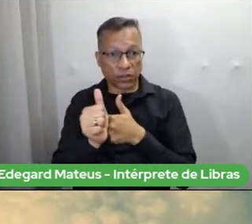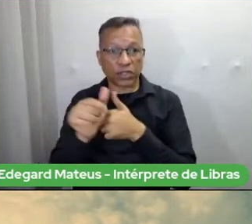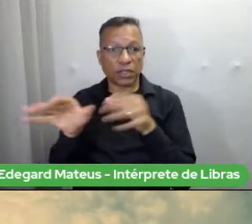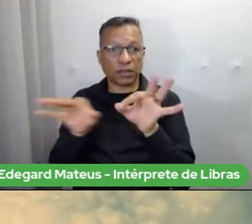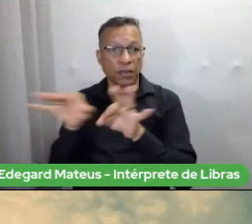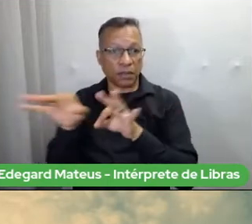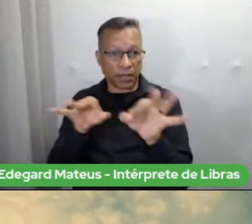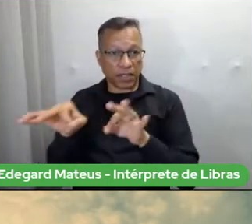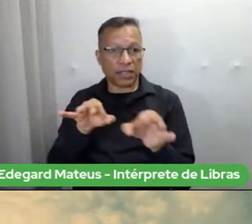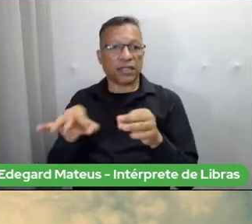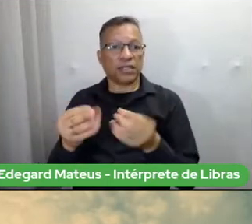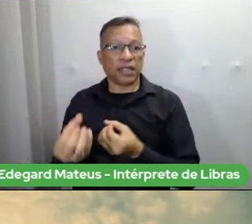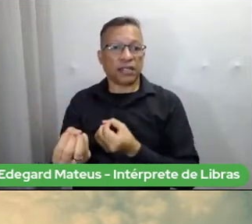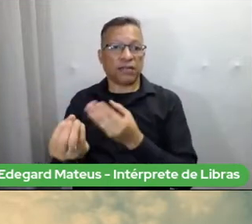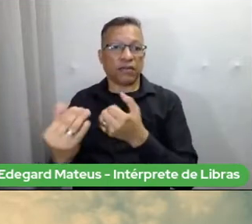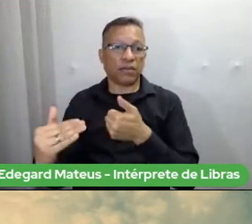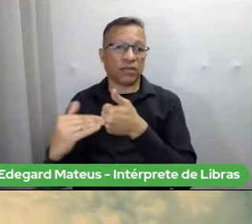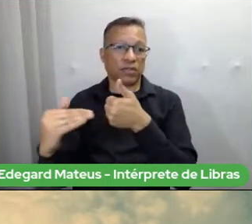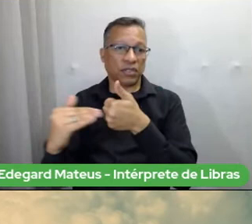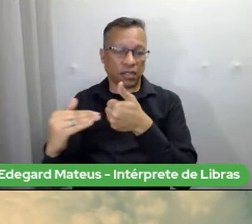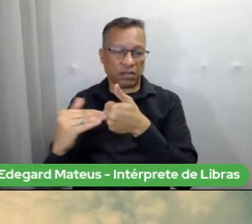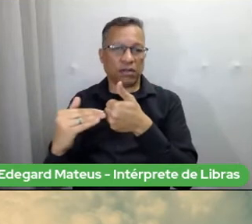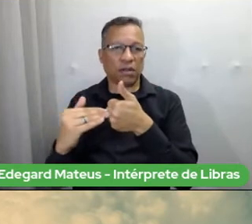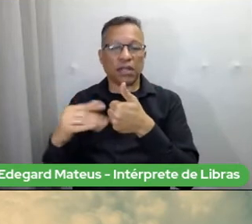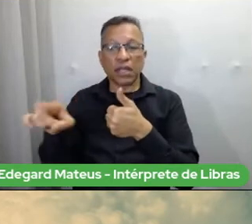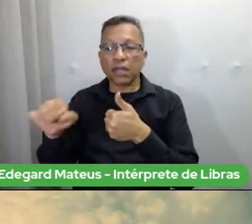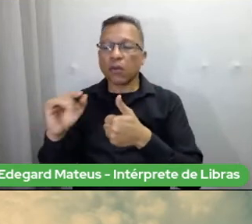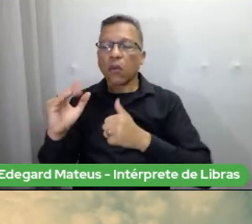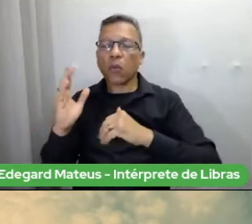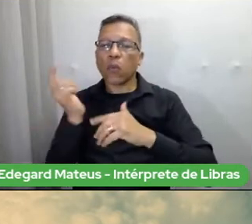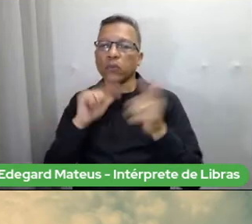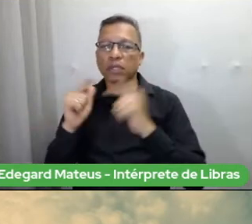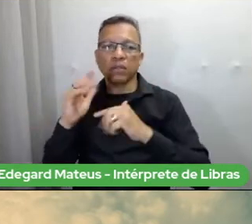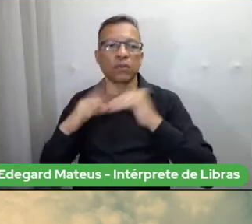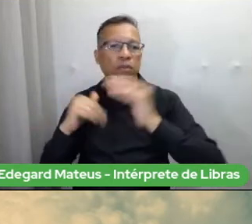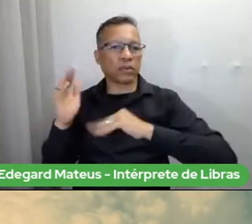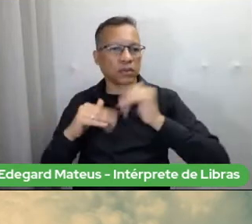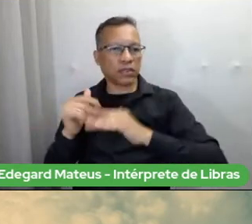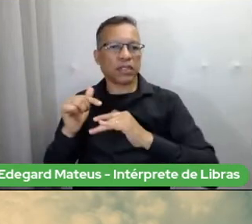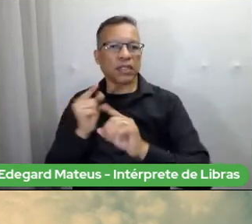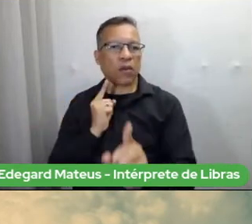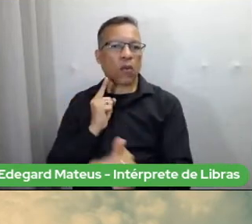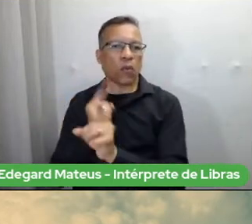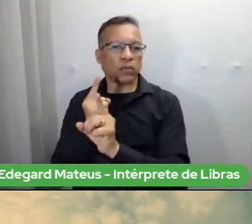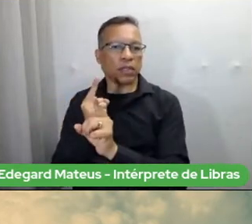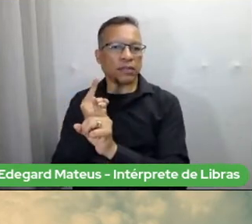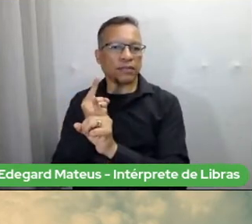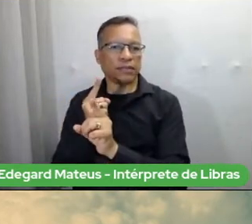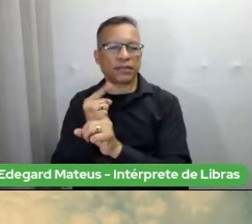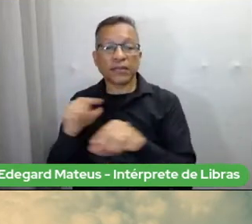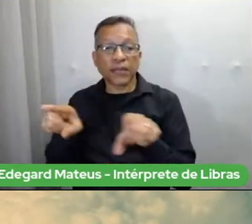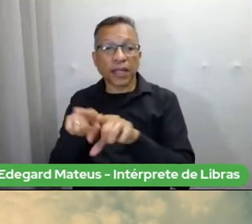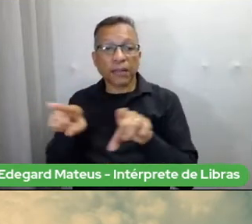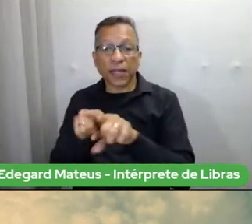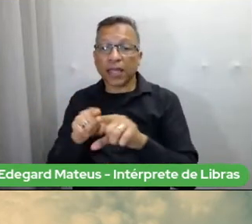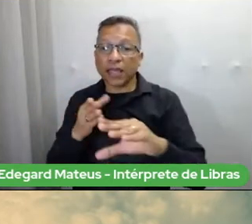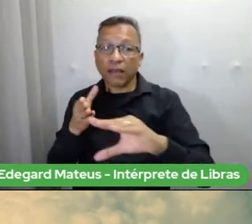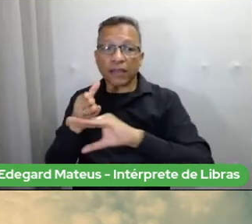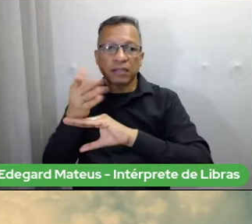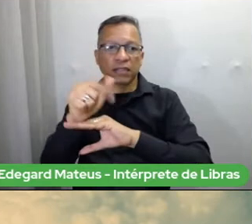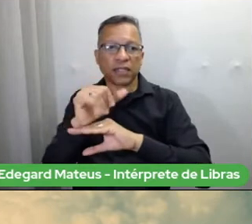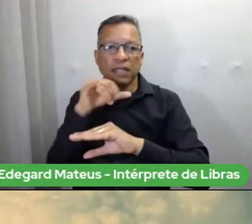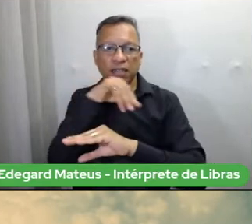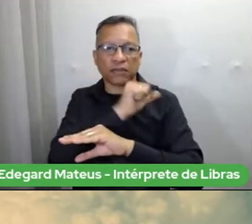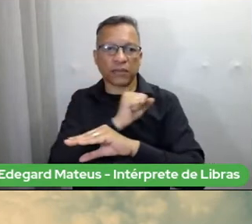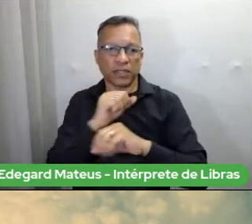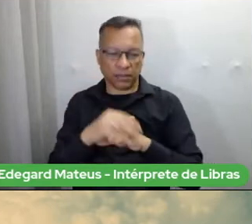prover uma capacidade de descoberta. Quem precisar desses dados deve ser capaz de descobri-lo e rapidamente ter acesso a eles. A